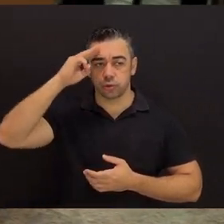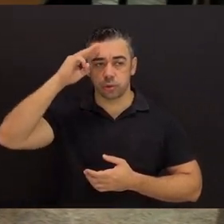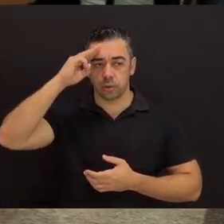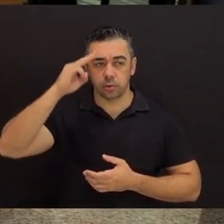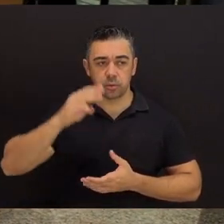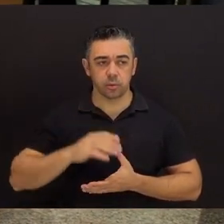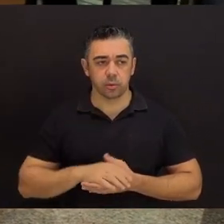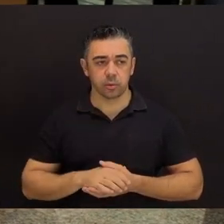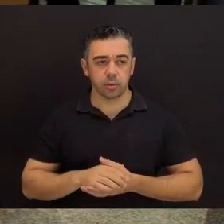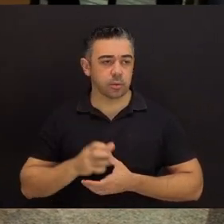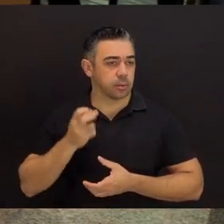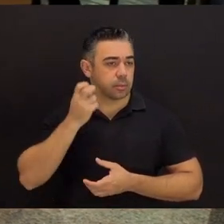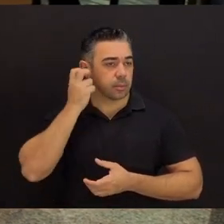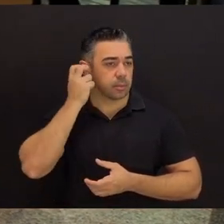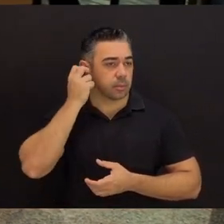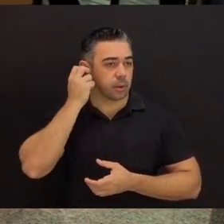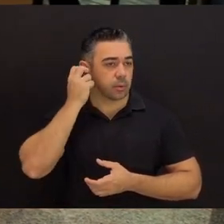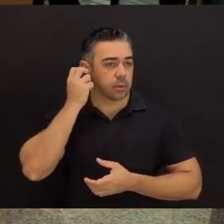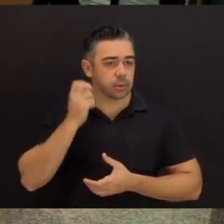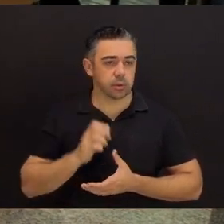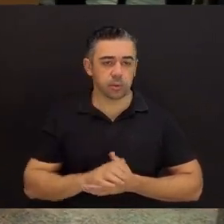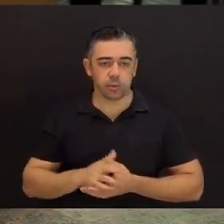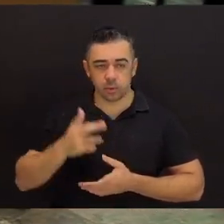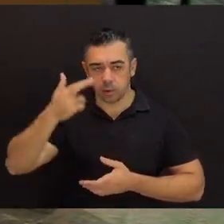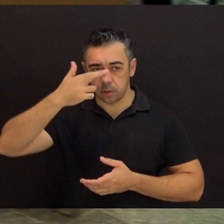Paulinho Maradona Machado